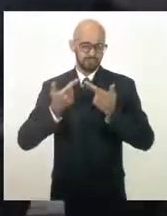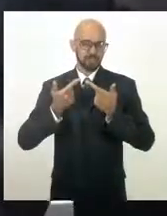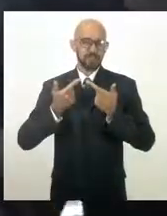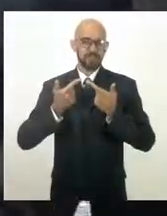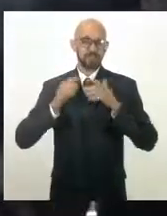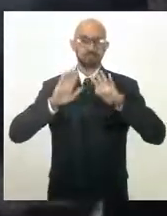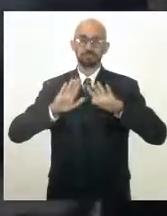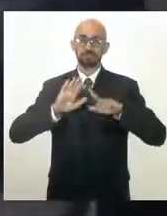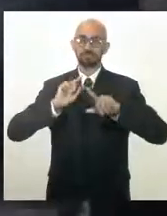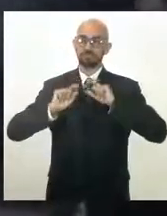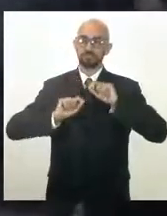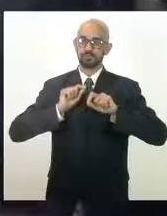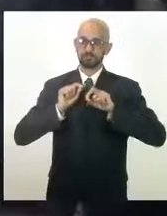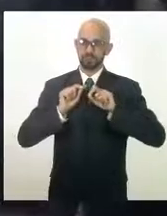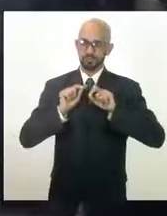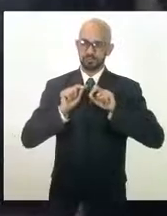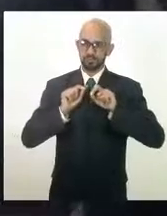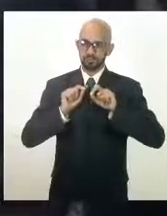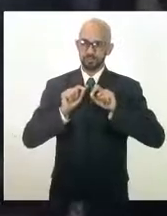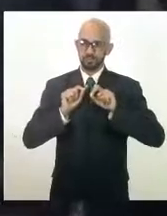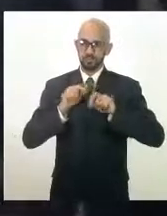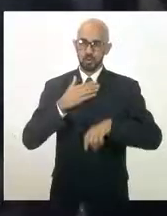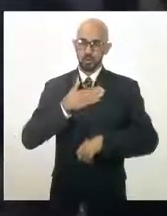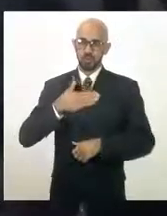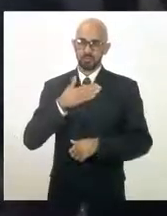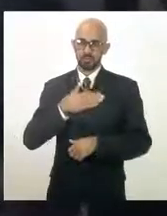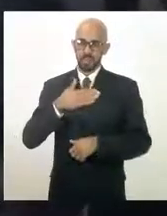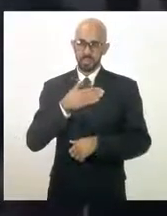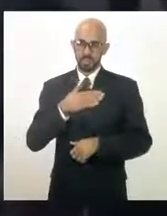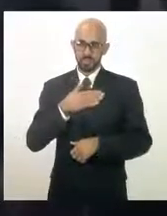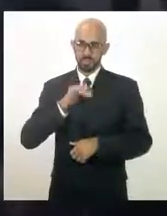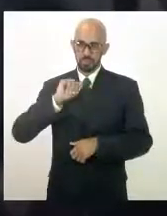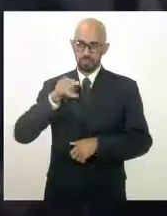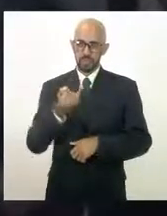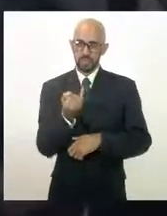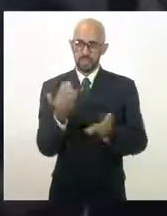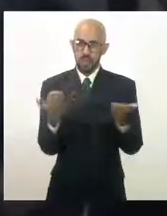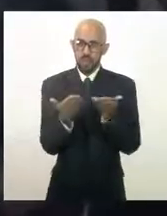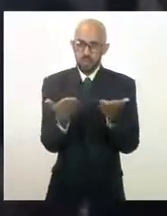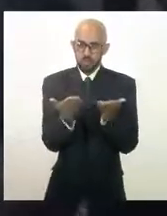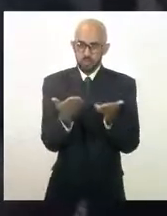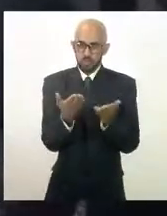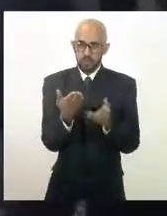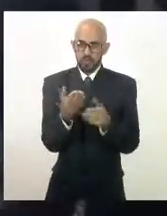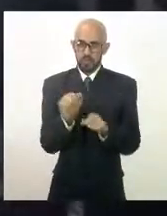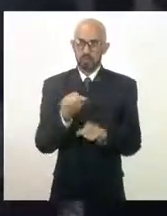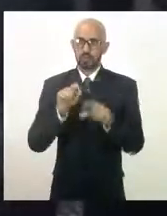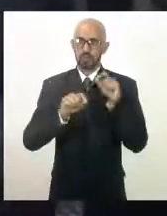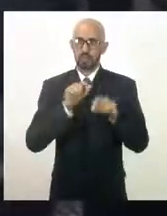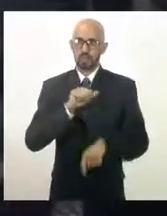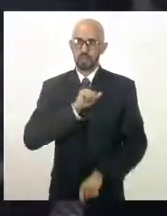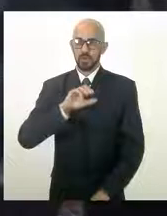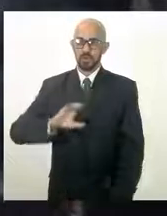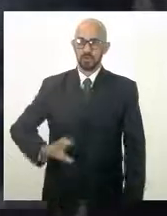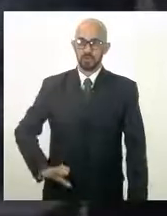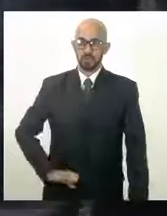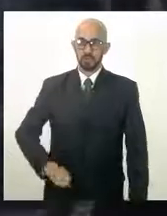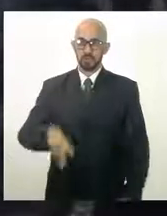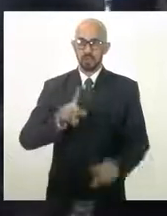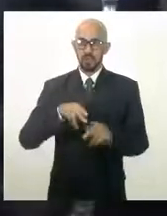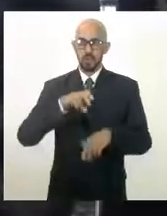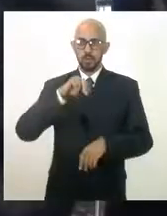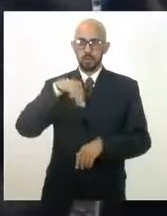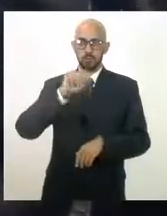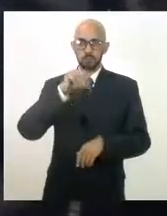mas eu gostaria, aproveitar no dia de hoje, o André Siciliano, aqueles mais antigos, como o Mink, como o